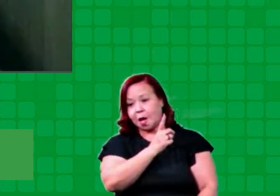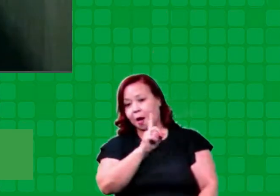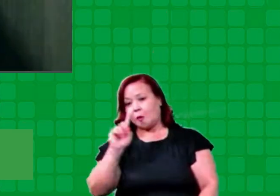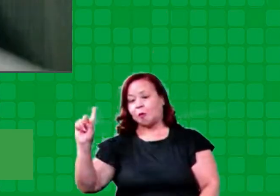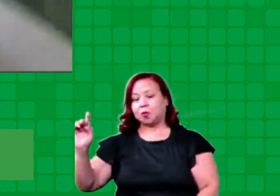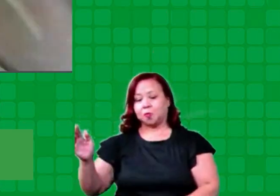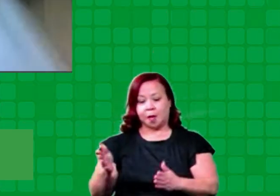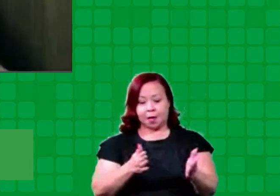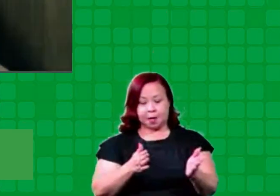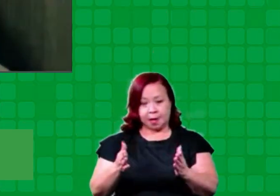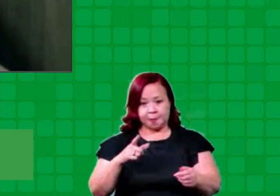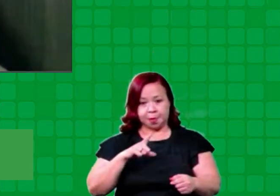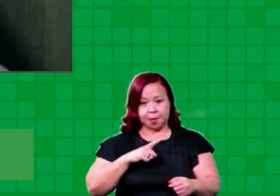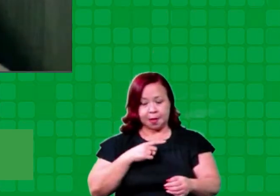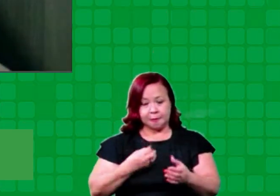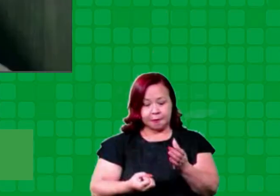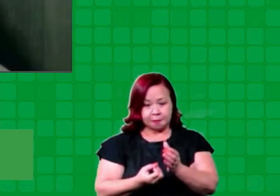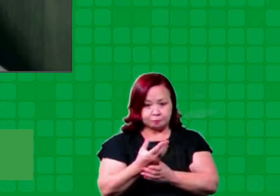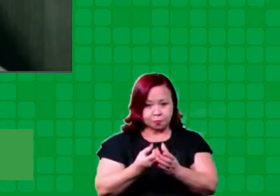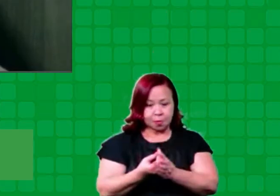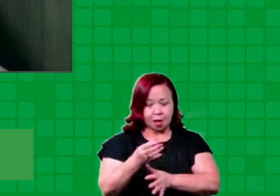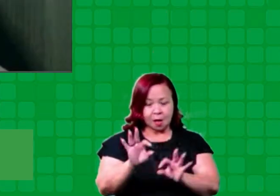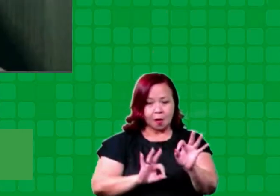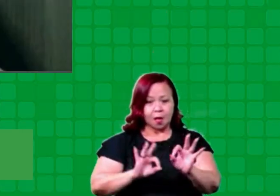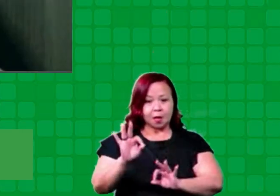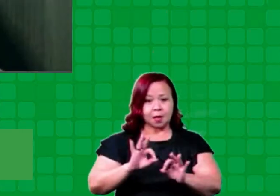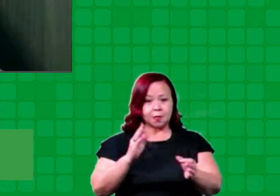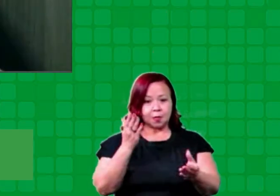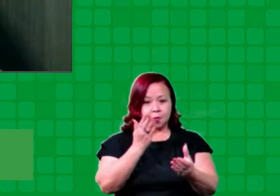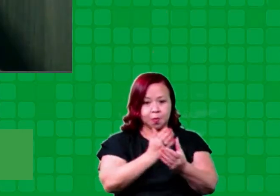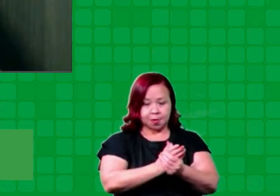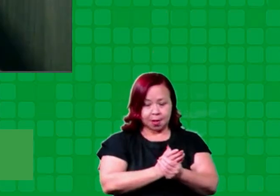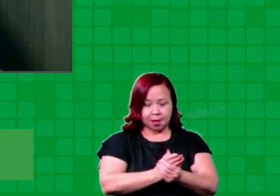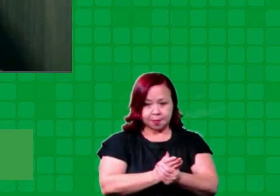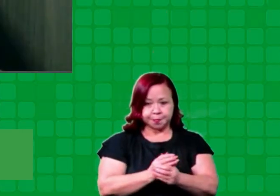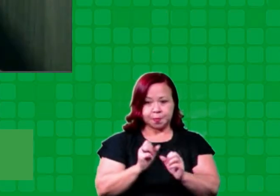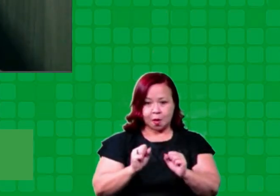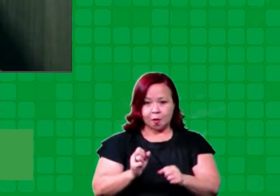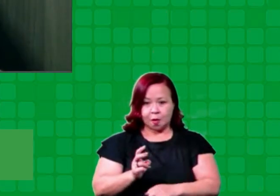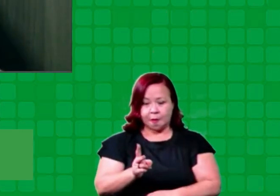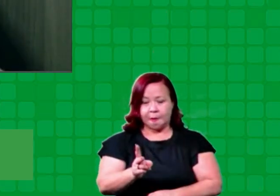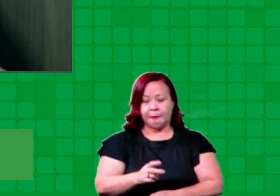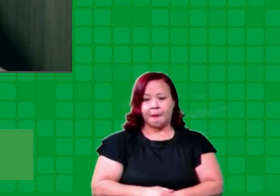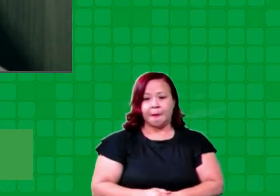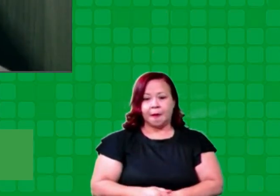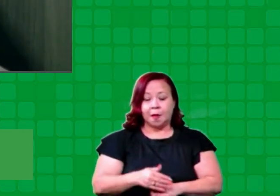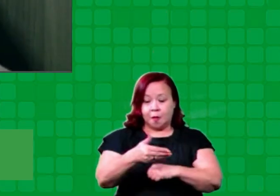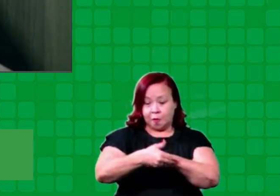na construção desse processo. Seguindo, pode seguir, tá, Maria? Fundamentos do pedido.